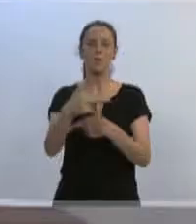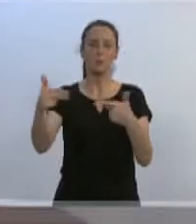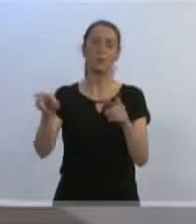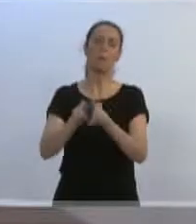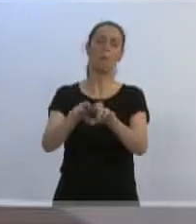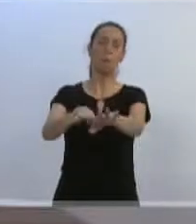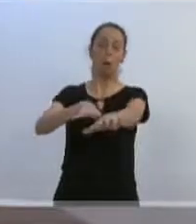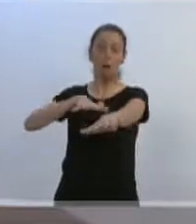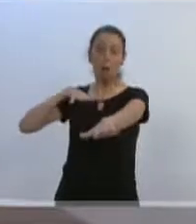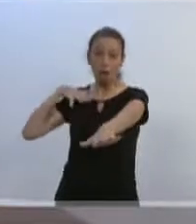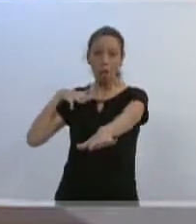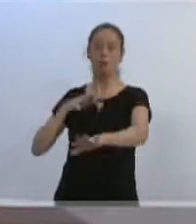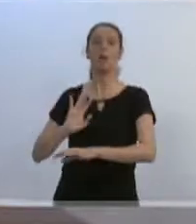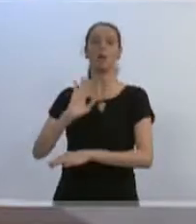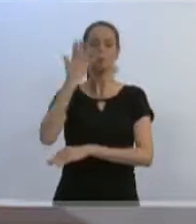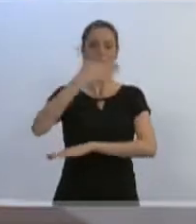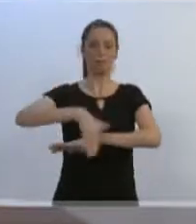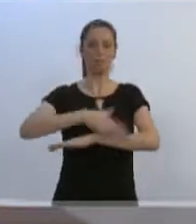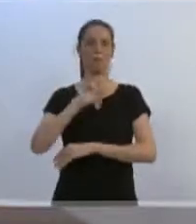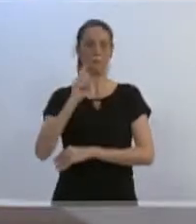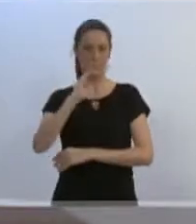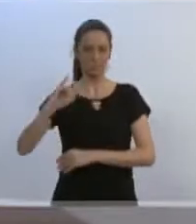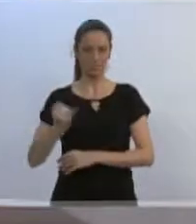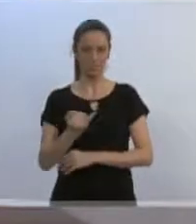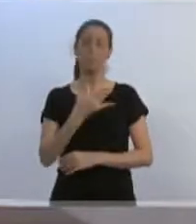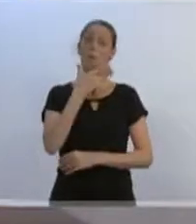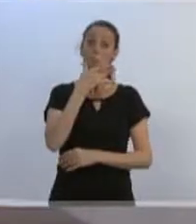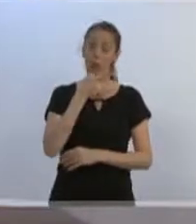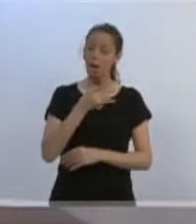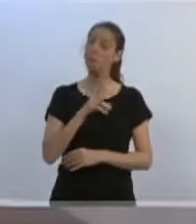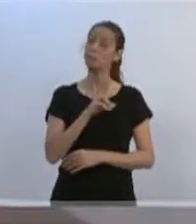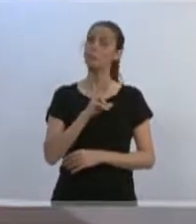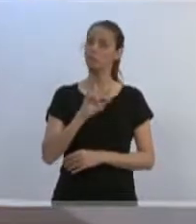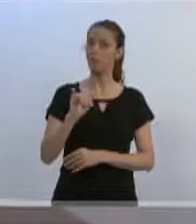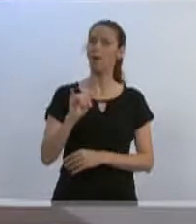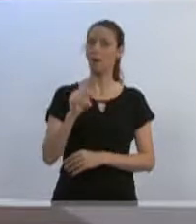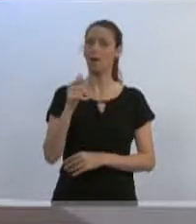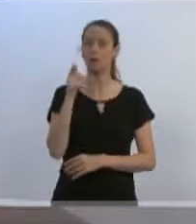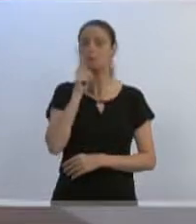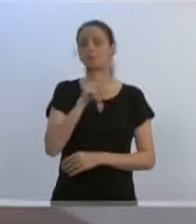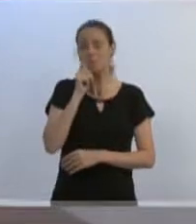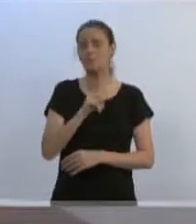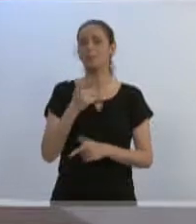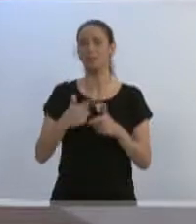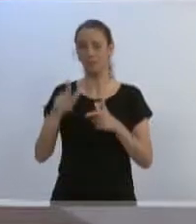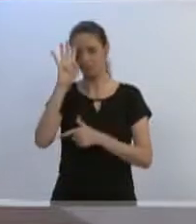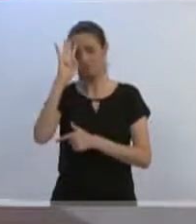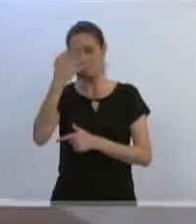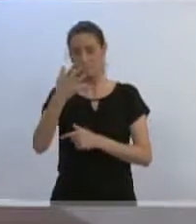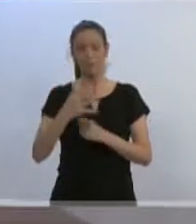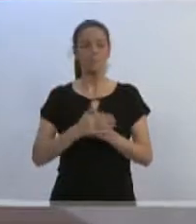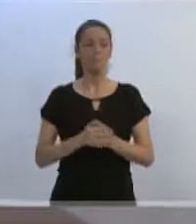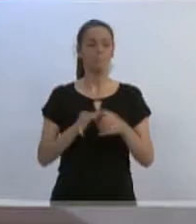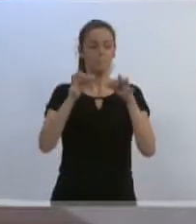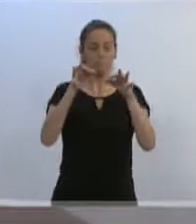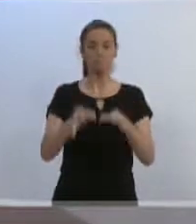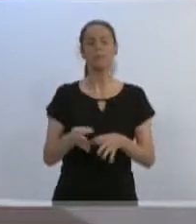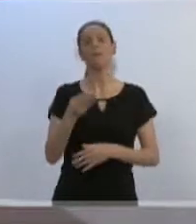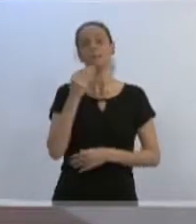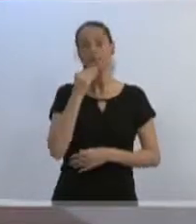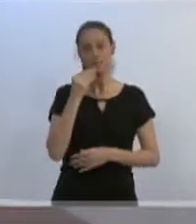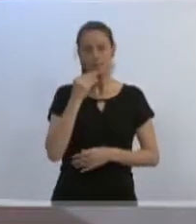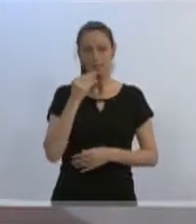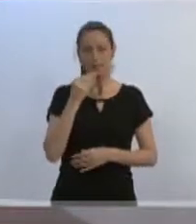quilométricas que aconteceu lá acho que num primeiro momento é uma situação paliativa mas que vai dar certo acho que vai de